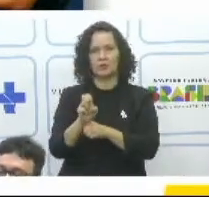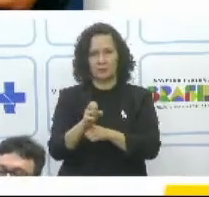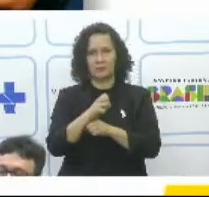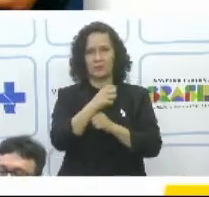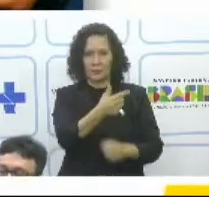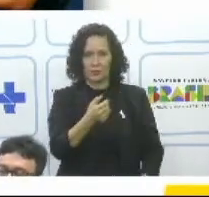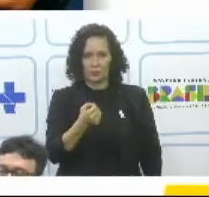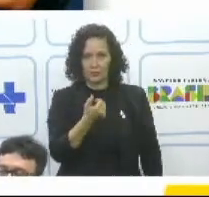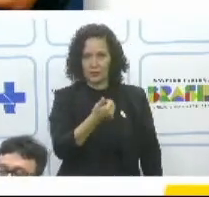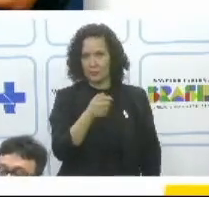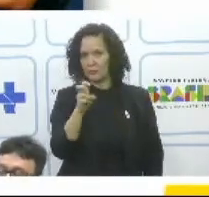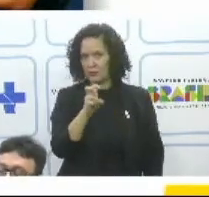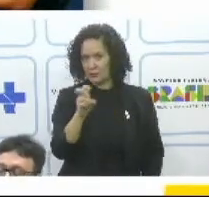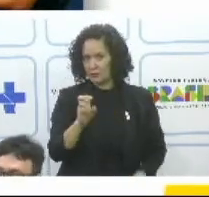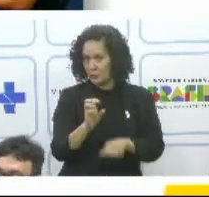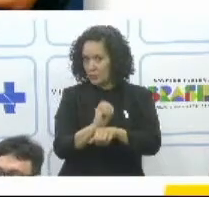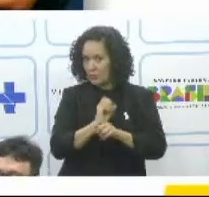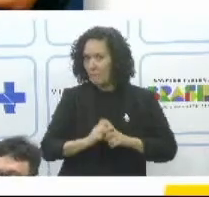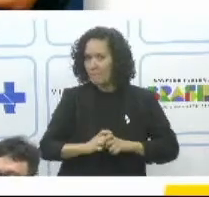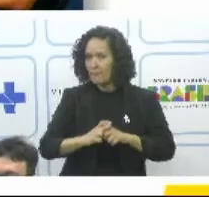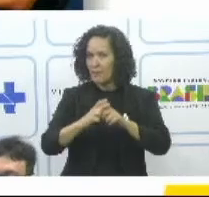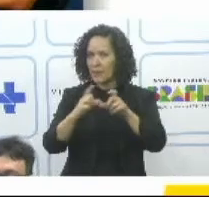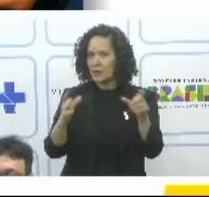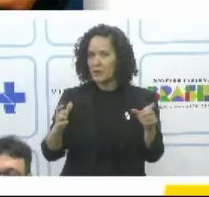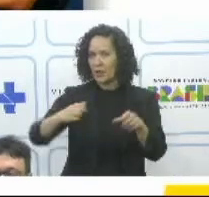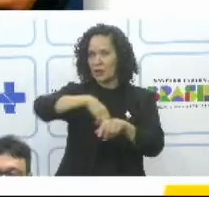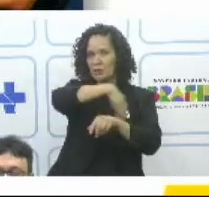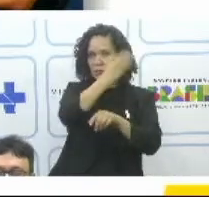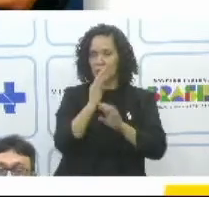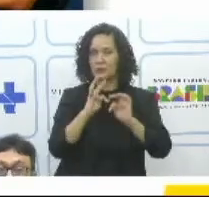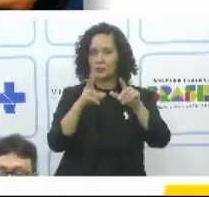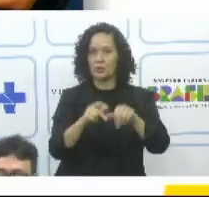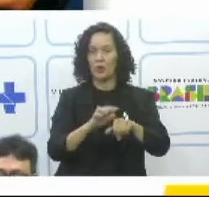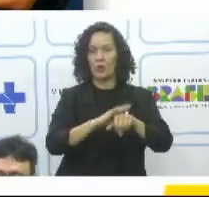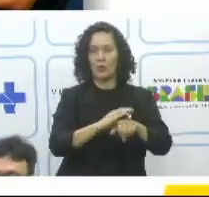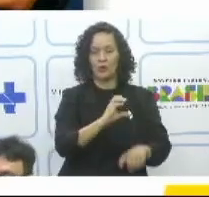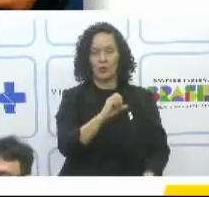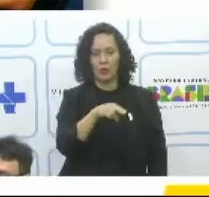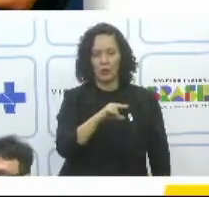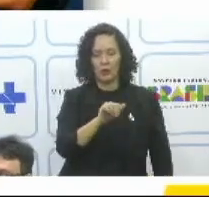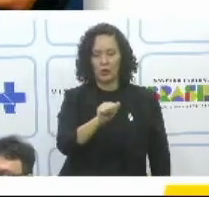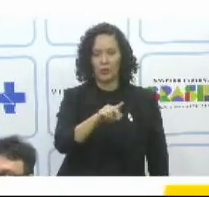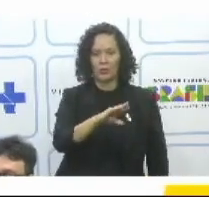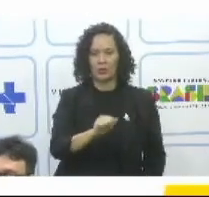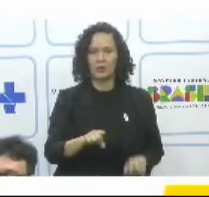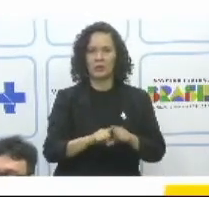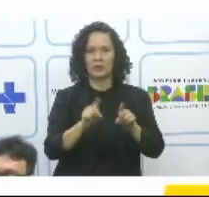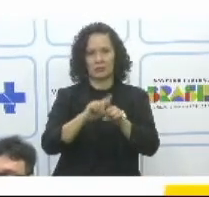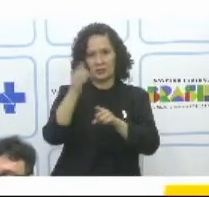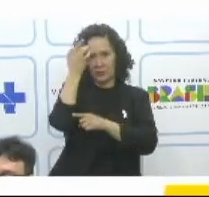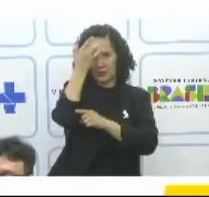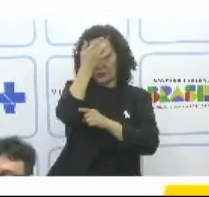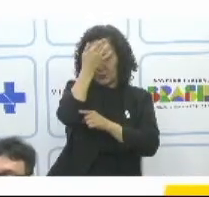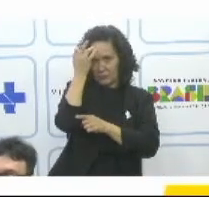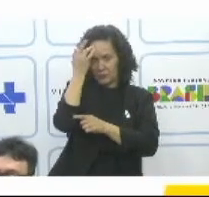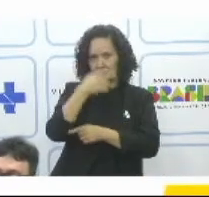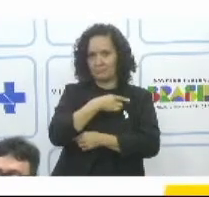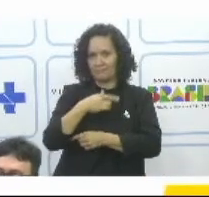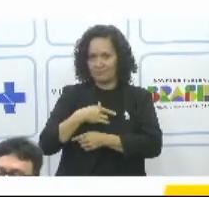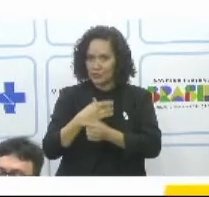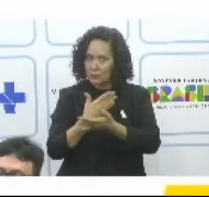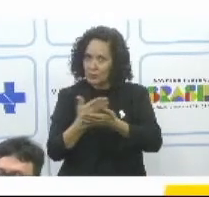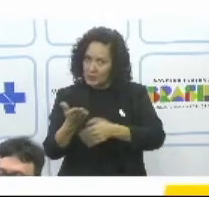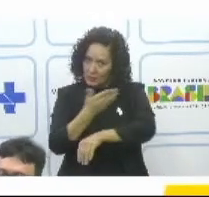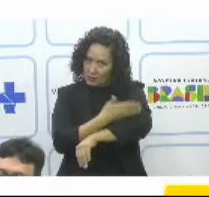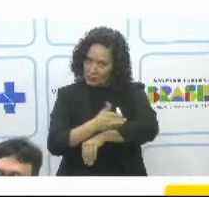cuidado, né? Ampliar, né, a linha de cuidado de dor crônica e saúde mental a partir das práticas integrativas e complementares, né? Temos